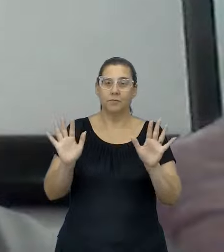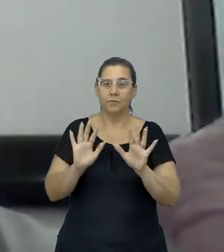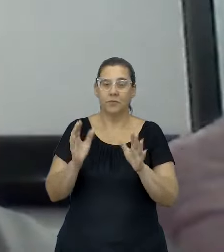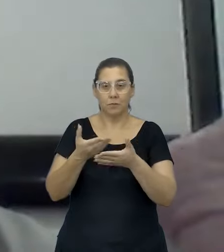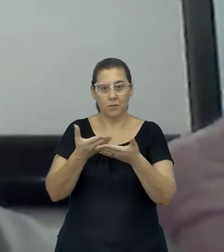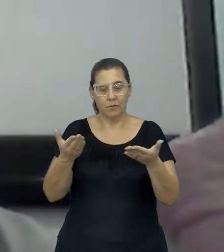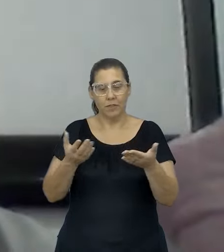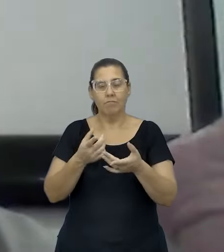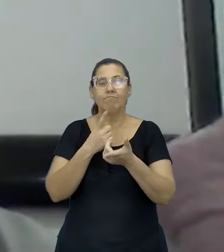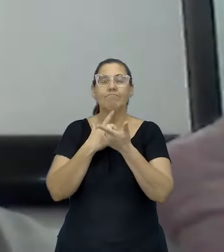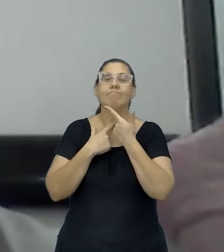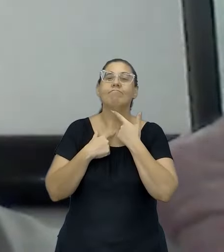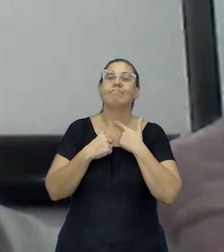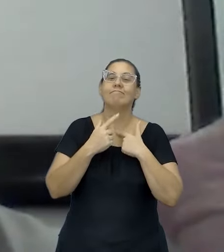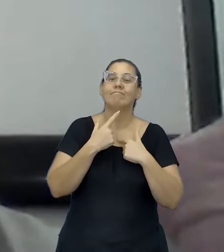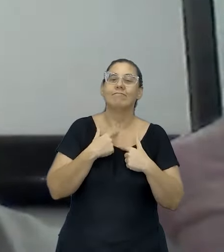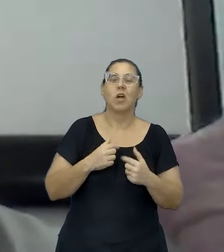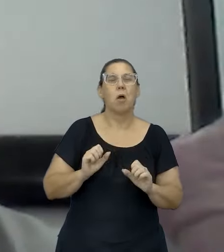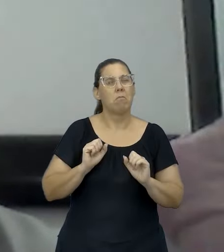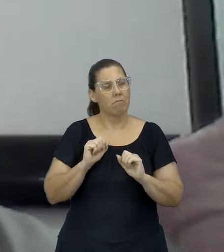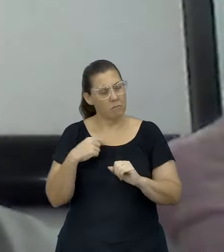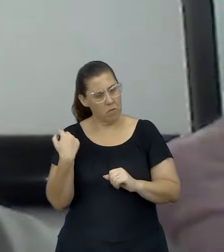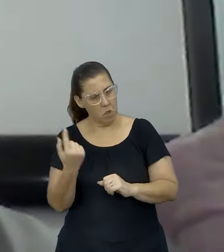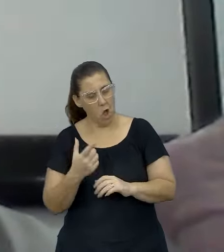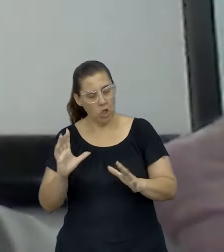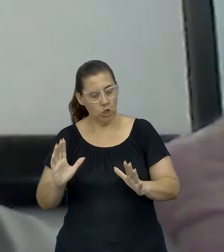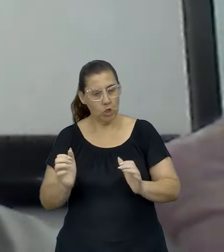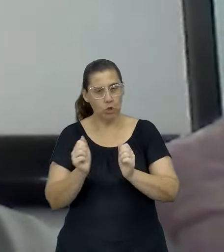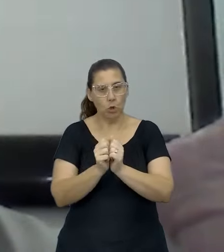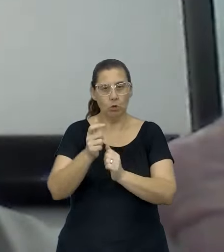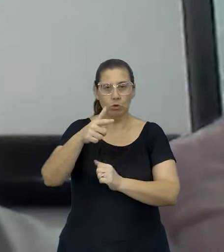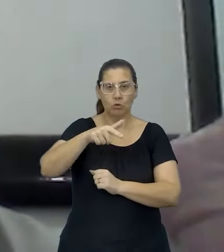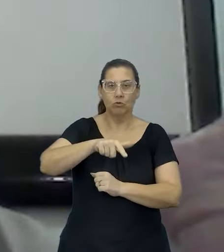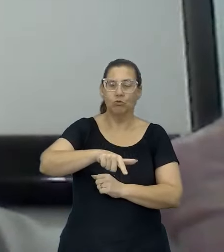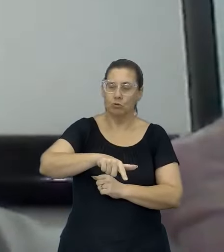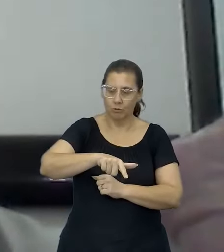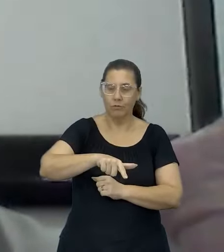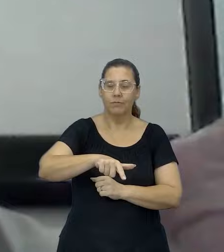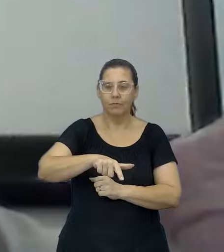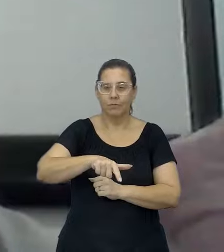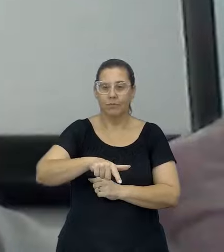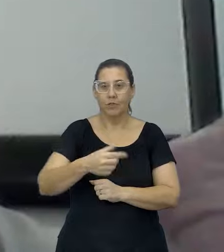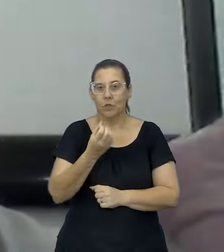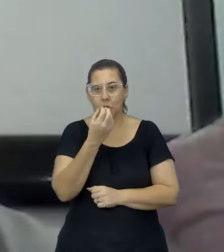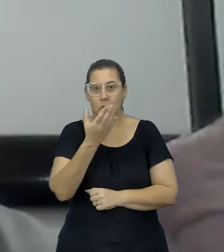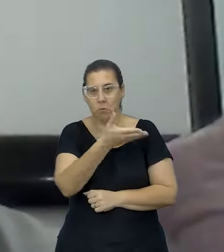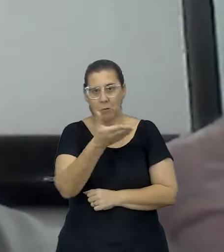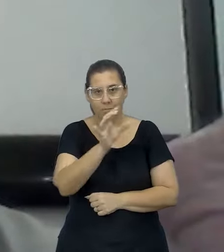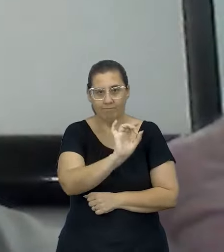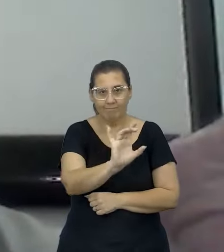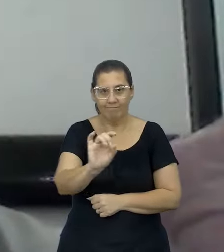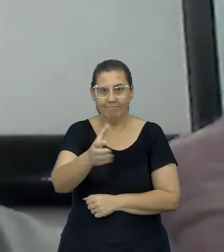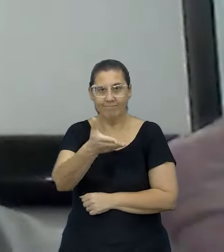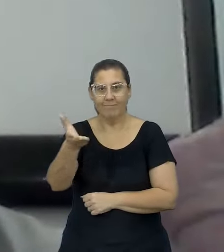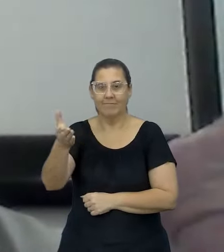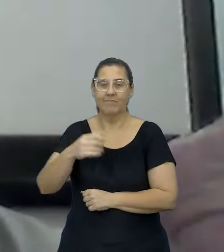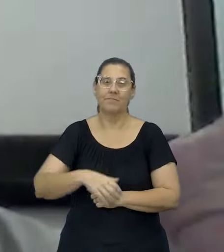vocês, desejando que possamos estar aí juntos novamente e tudo de bom para cada um.